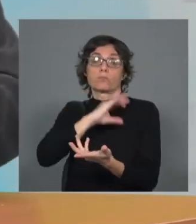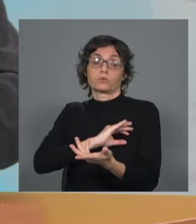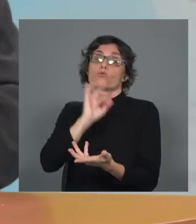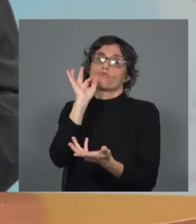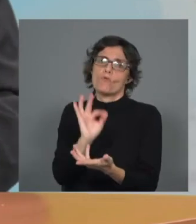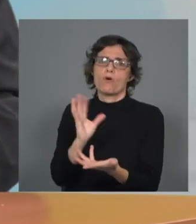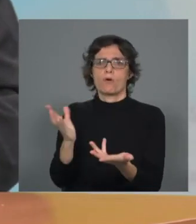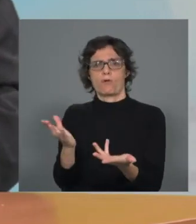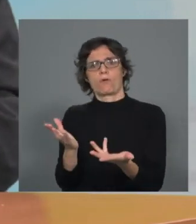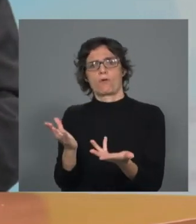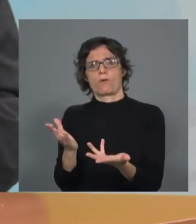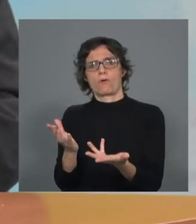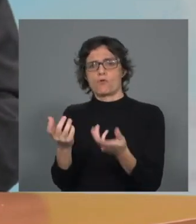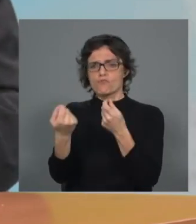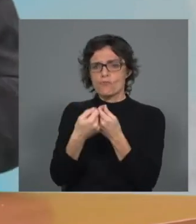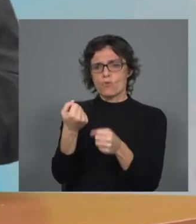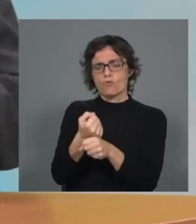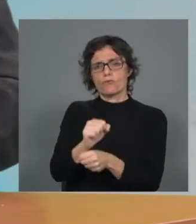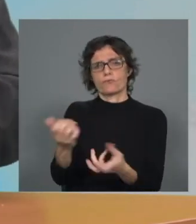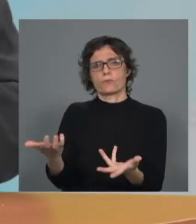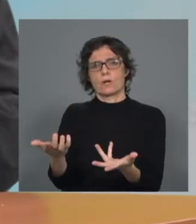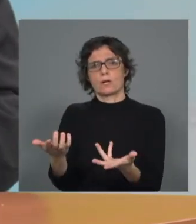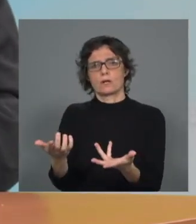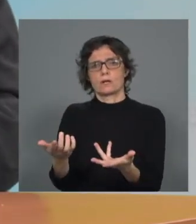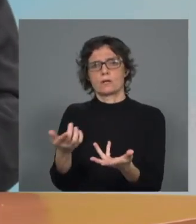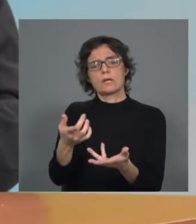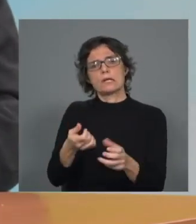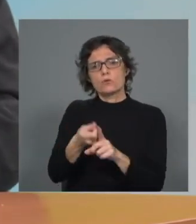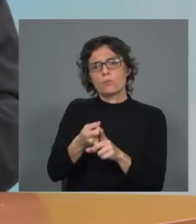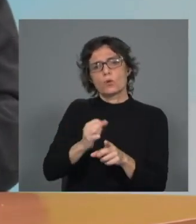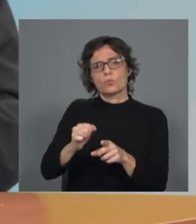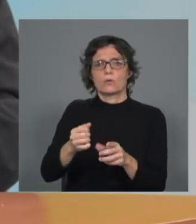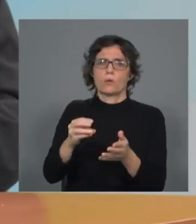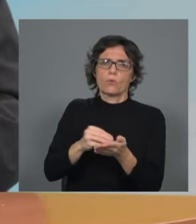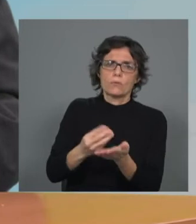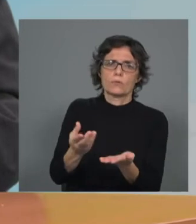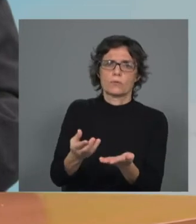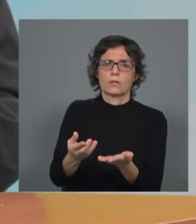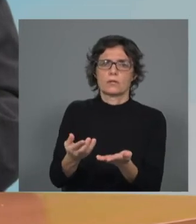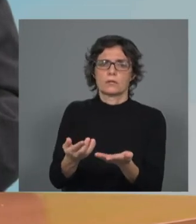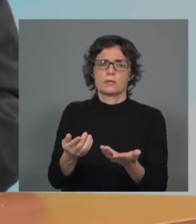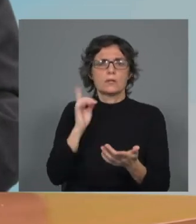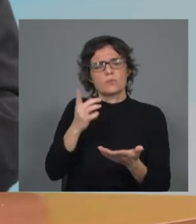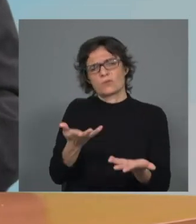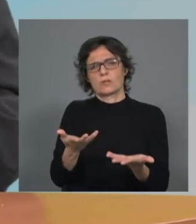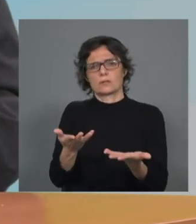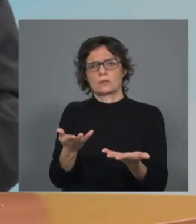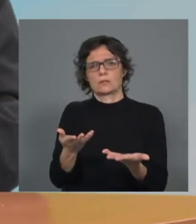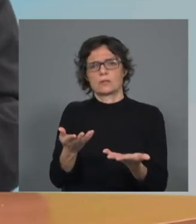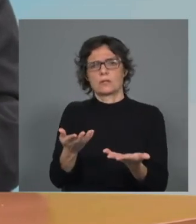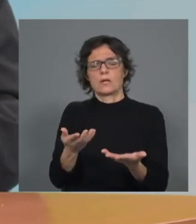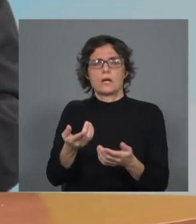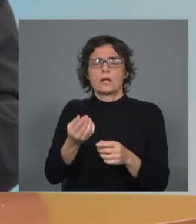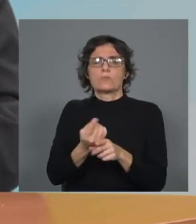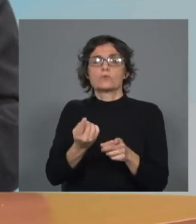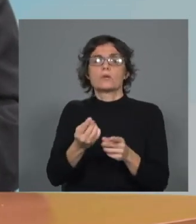são os dados que são conhecidos em relação à realidade portuguesa, que isso não se verifica. Quer dizer, não, a pobreza não deriva